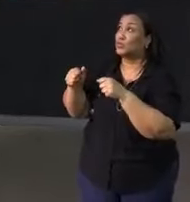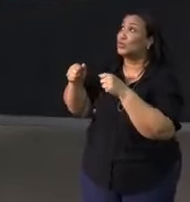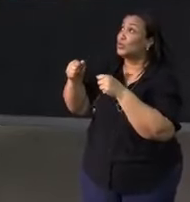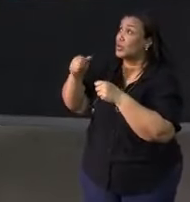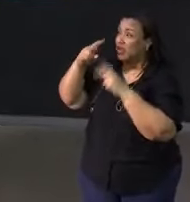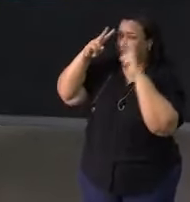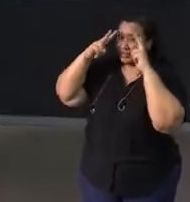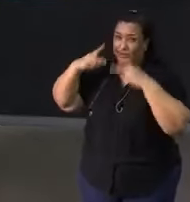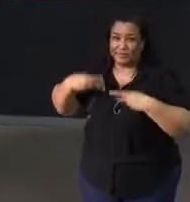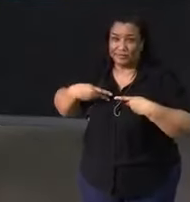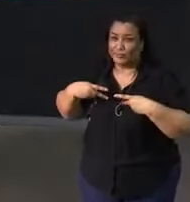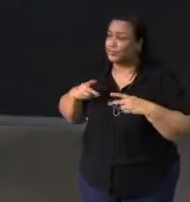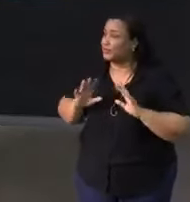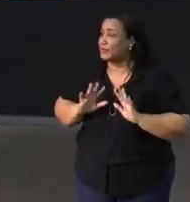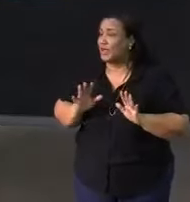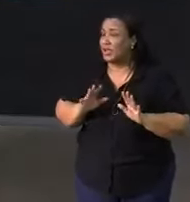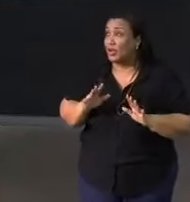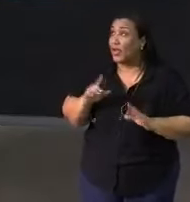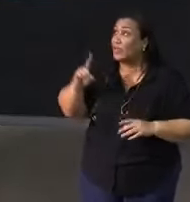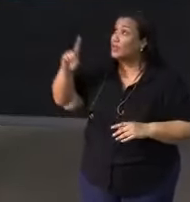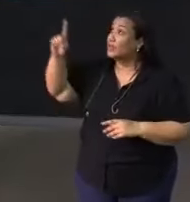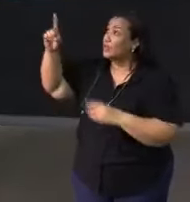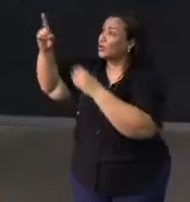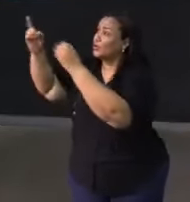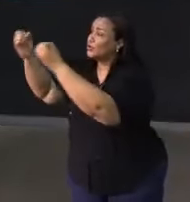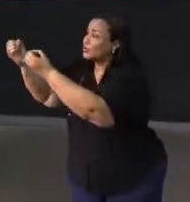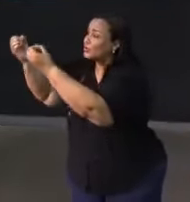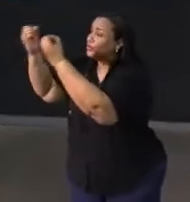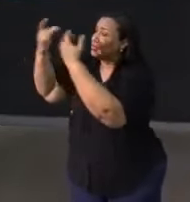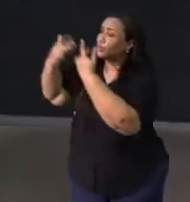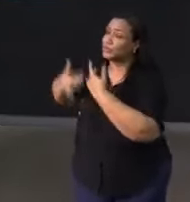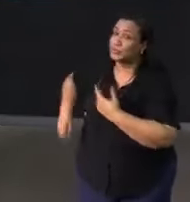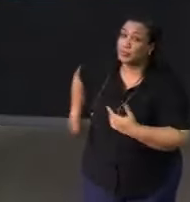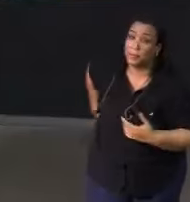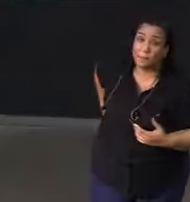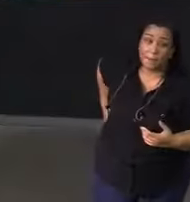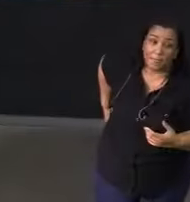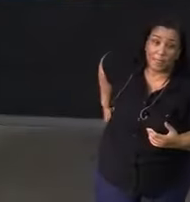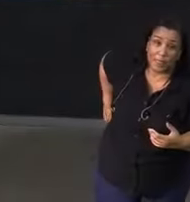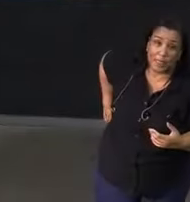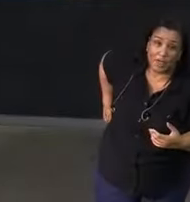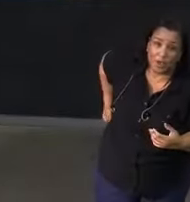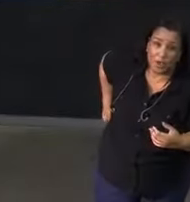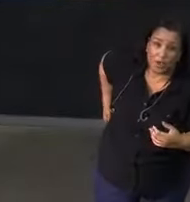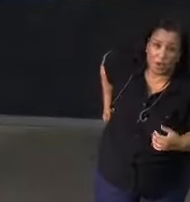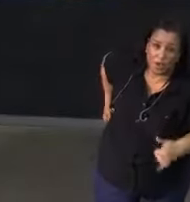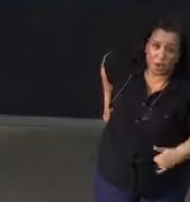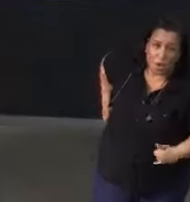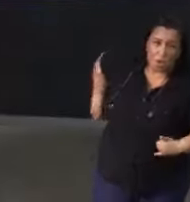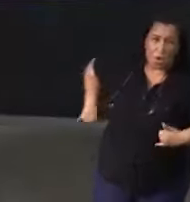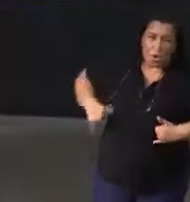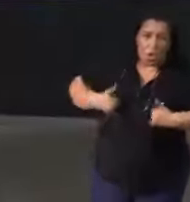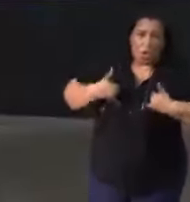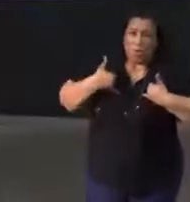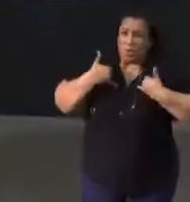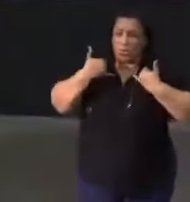deles, era do Senhor. Eles nunca se ensoberbeceram.